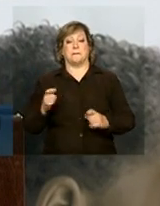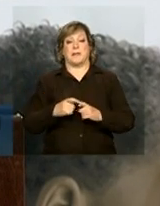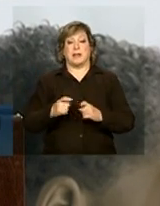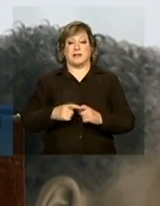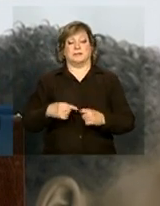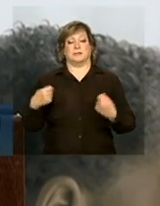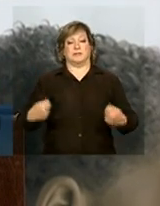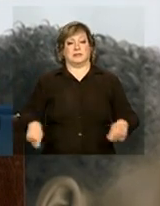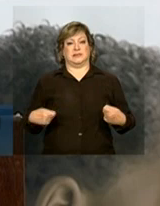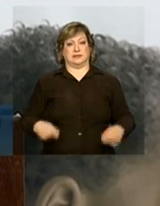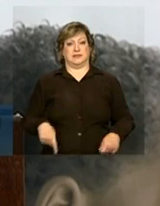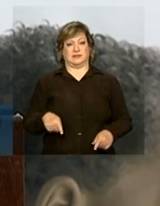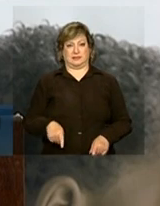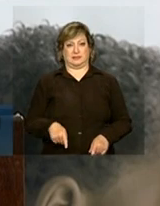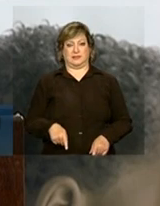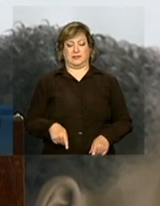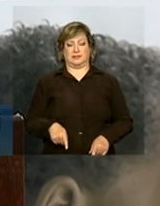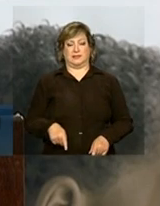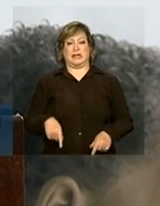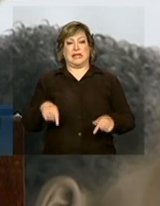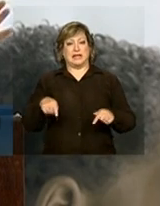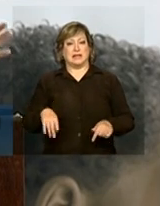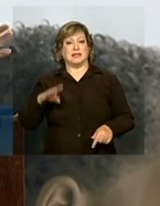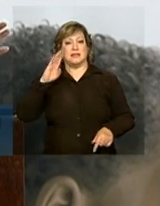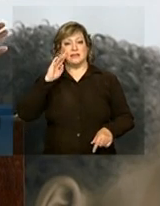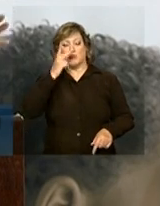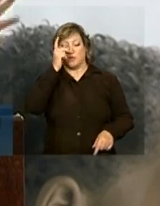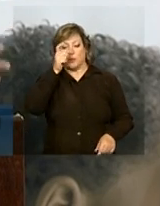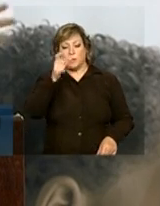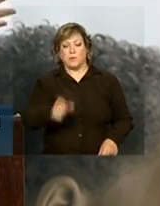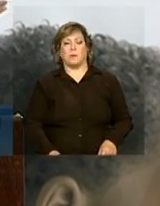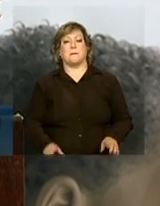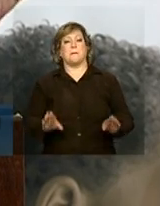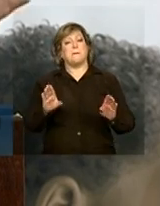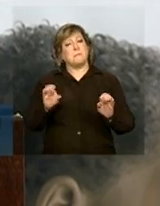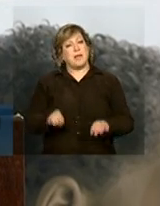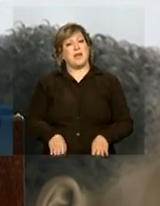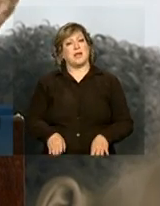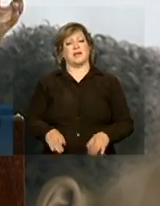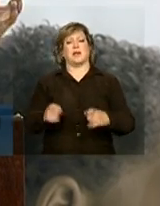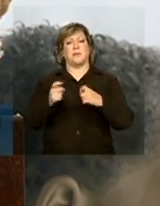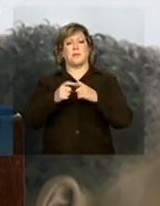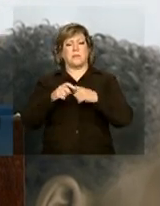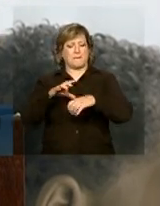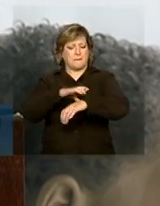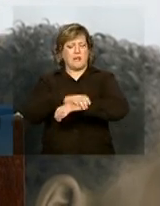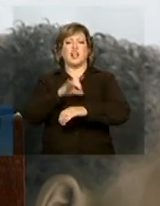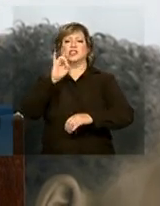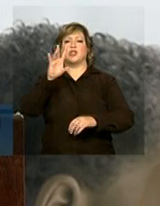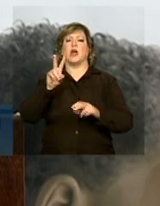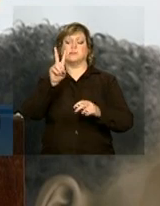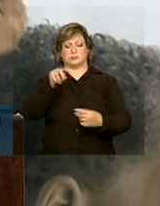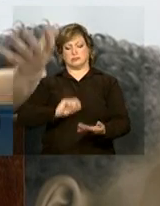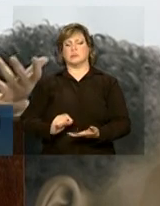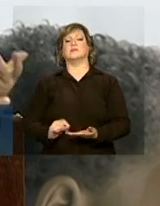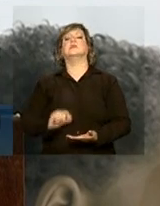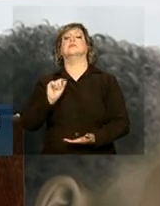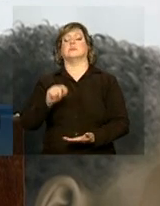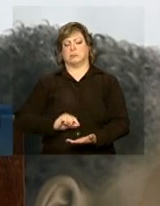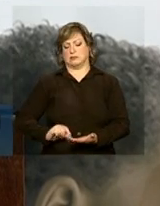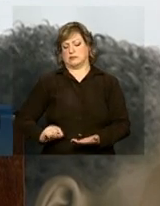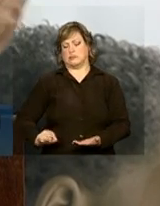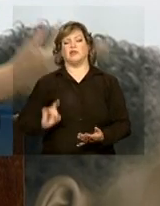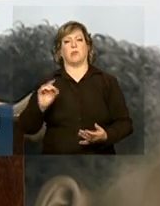atendimento médico fosse humano, que o médico pegasse a pessoa,